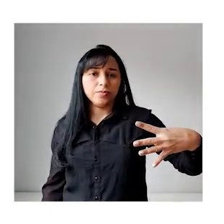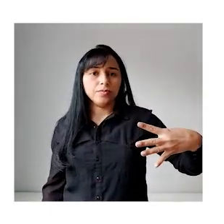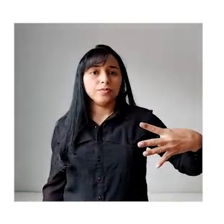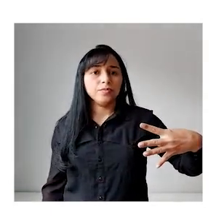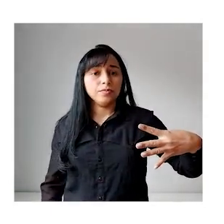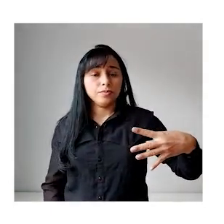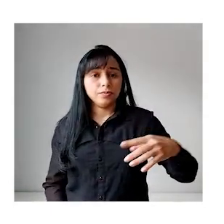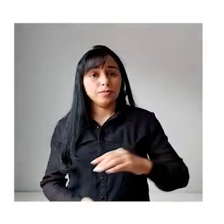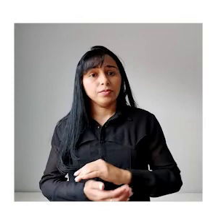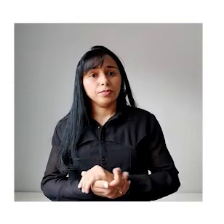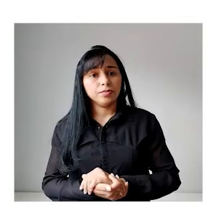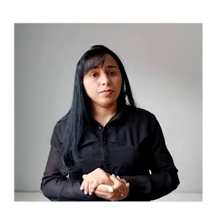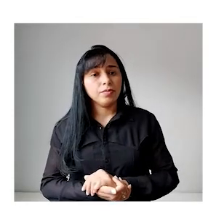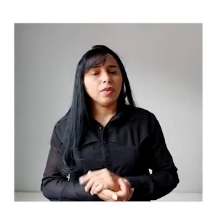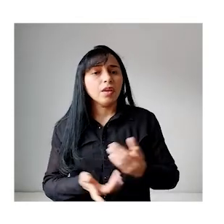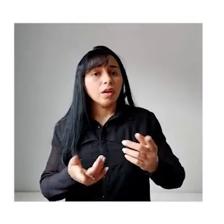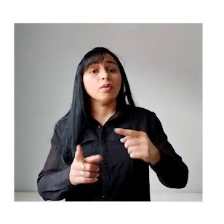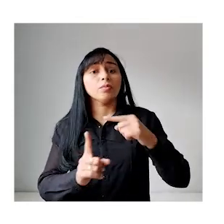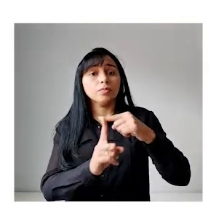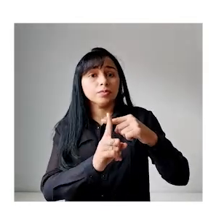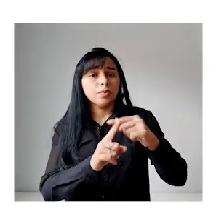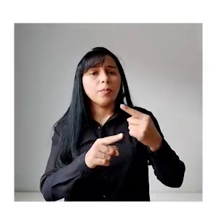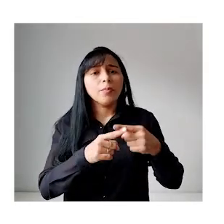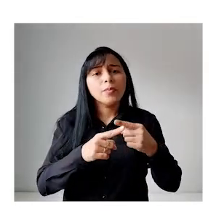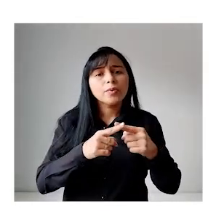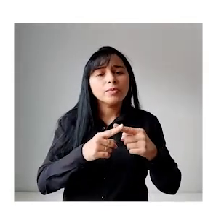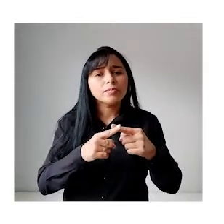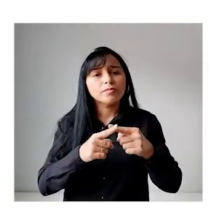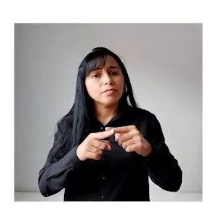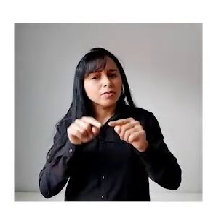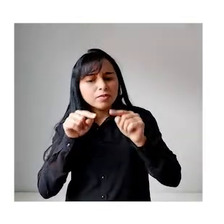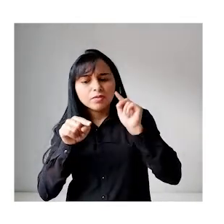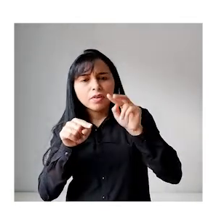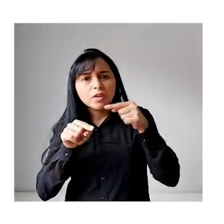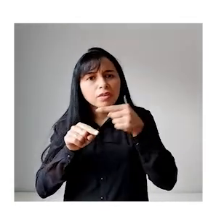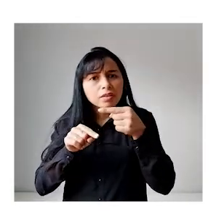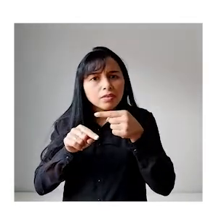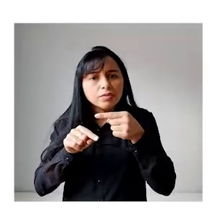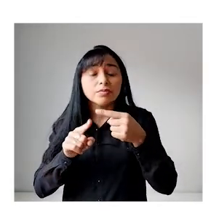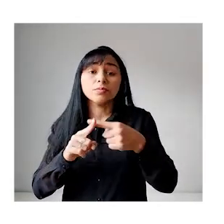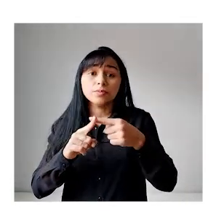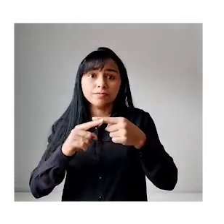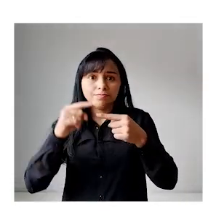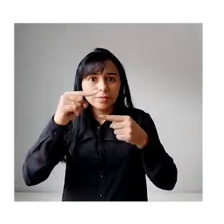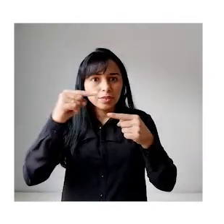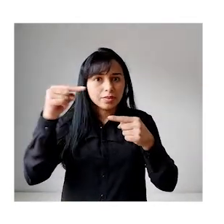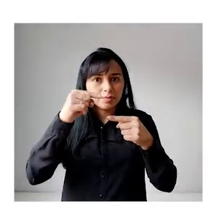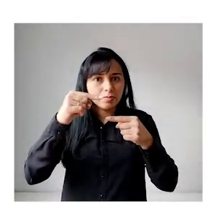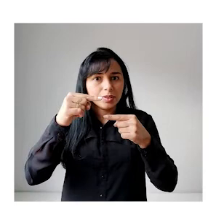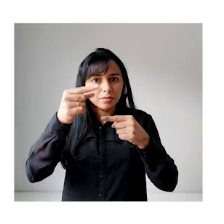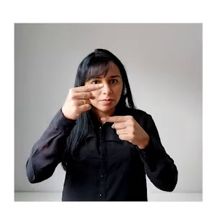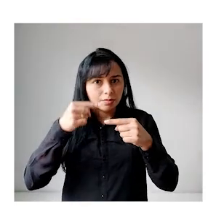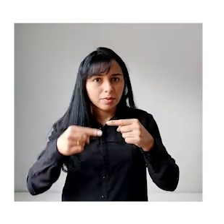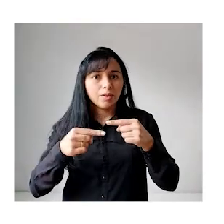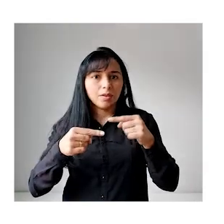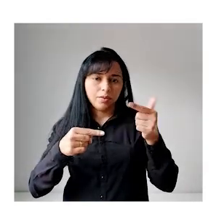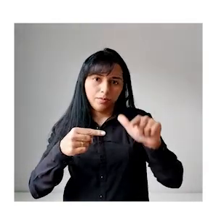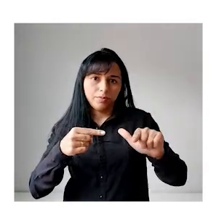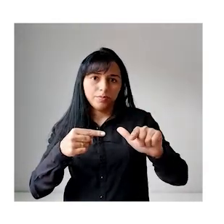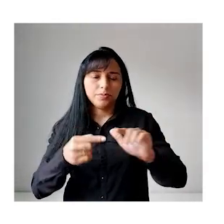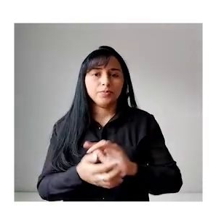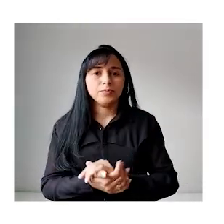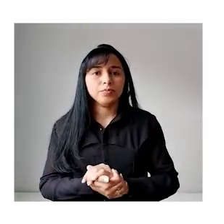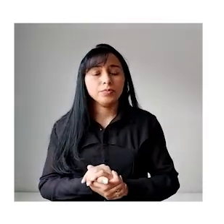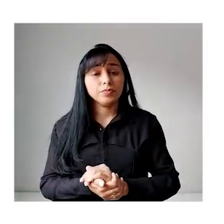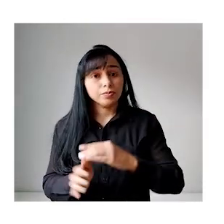144 positivo. Mas por que está negativo? Porque aqui eu já tinha um outro menos, observe aqui no meio. E aí,